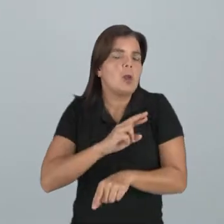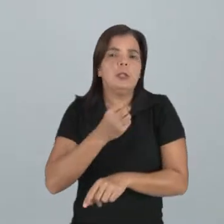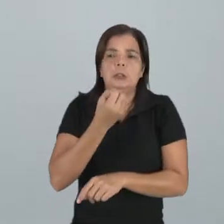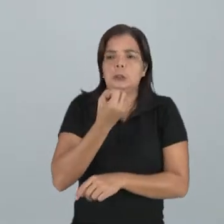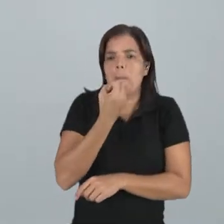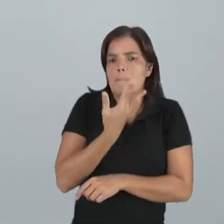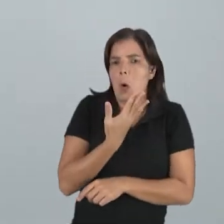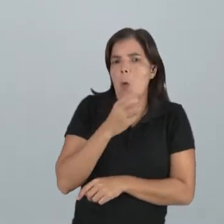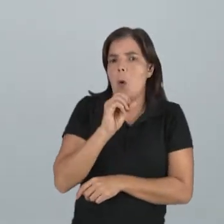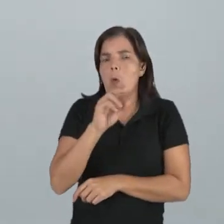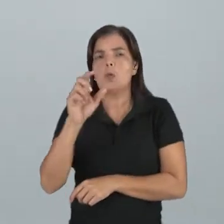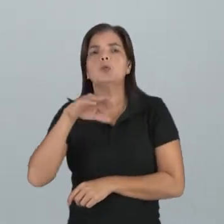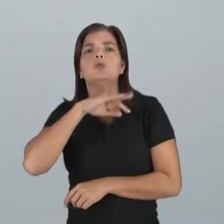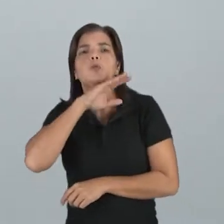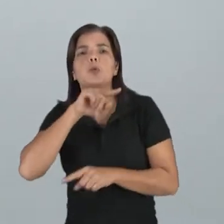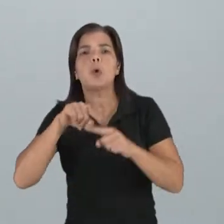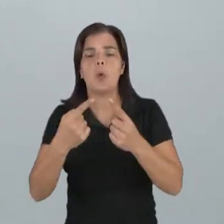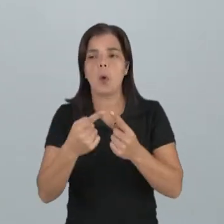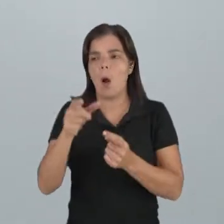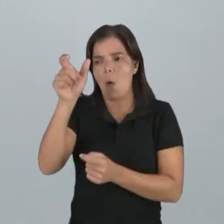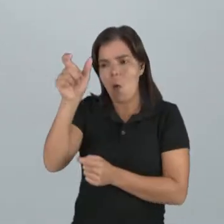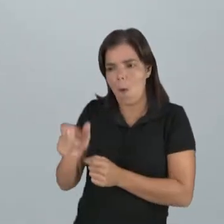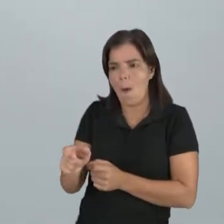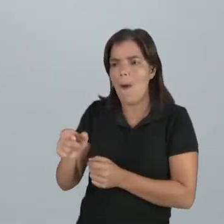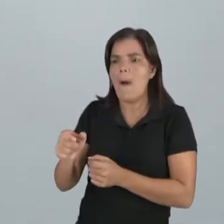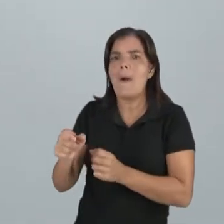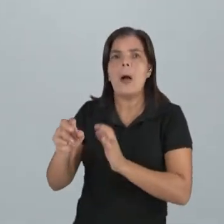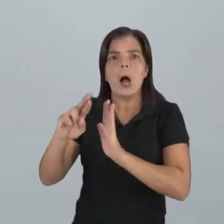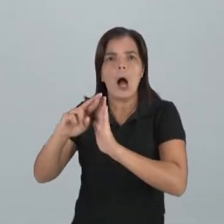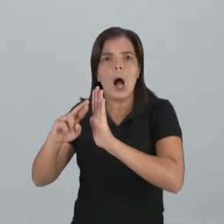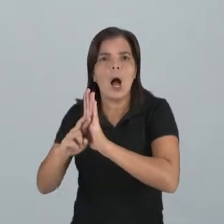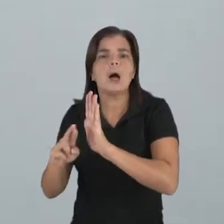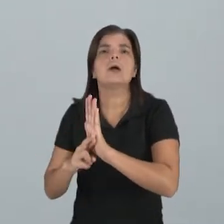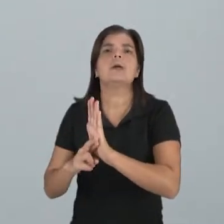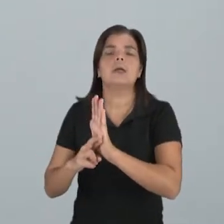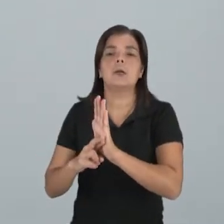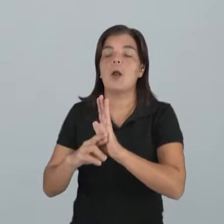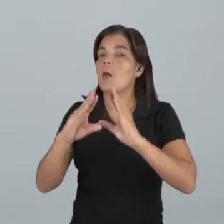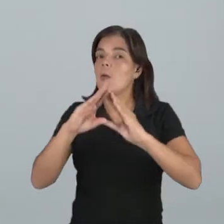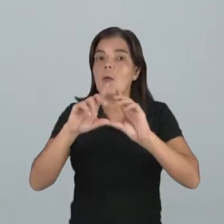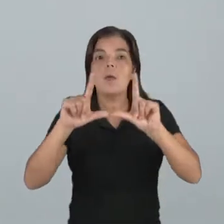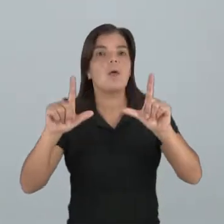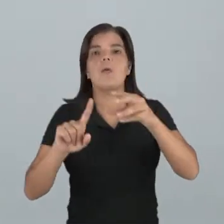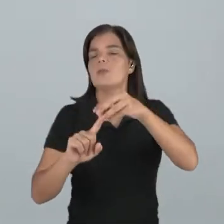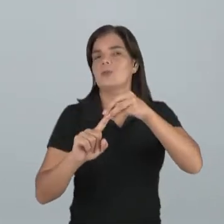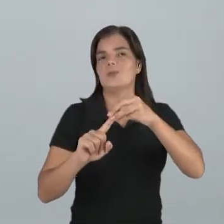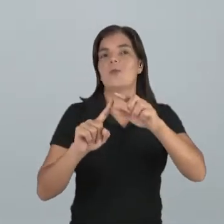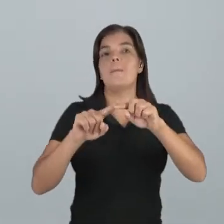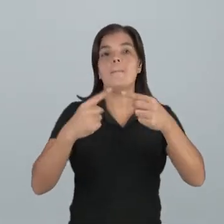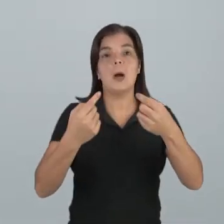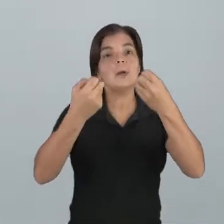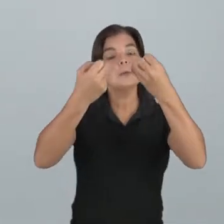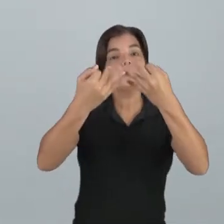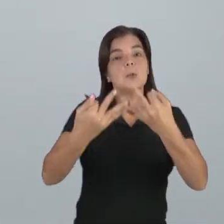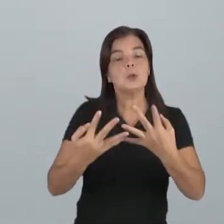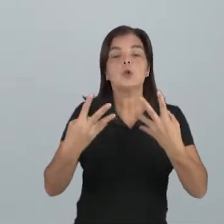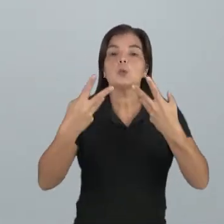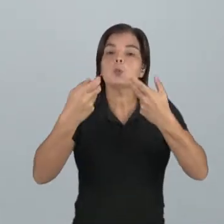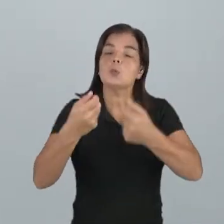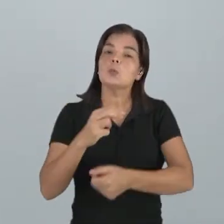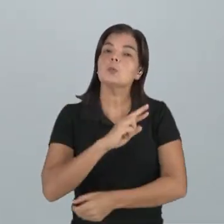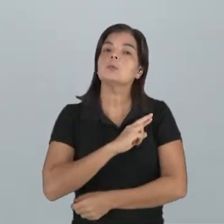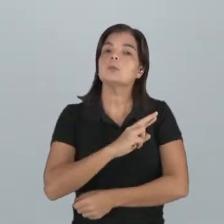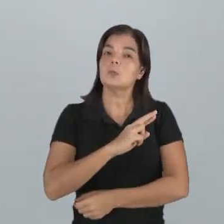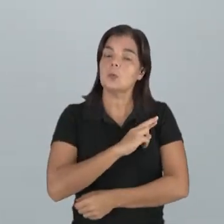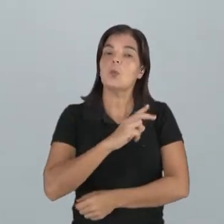ruim, né? Qual é a doutrina dela, se é uma doutrina... Ela não é o objetivo dela, mas dizer, todas as religiões